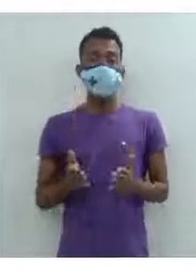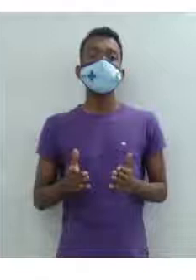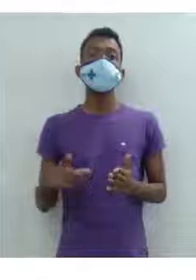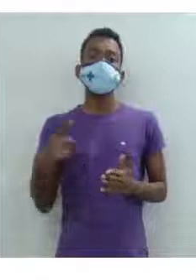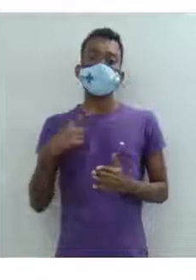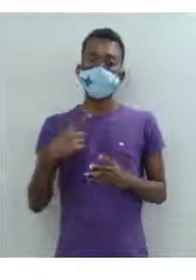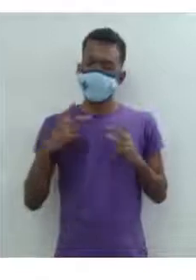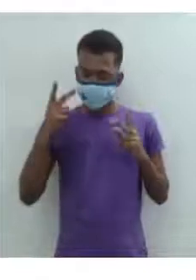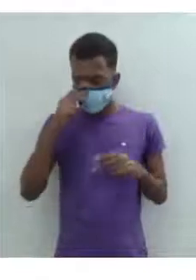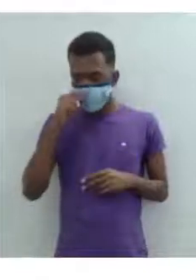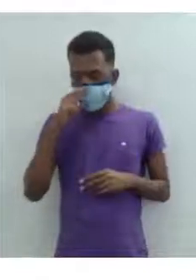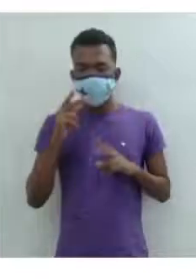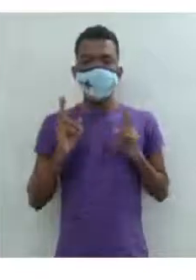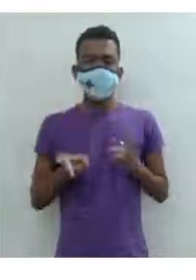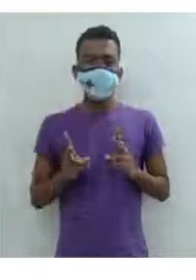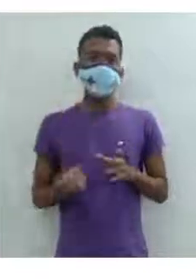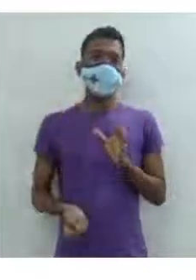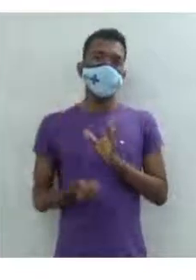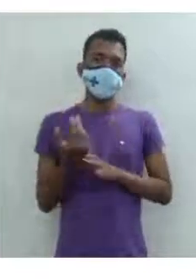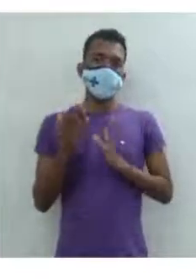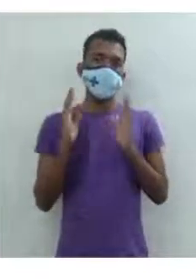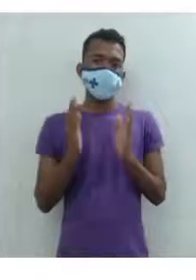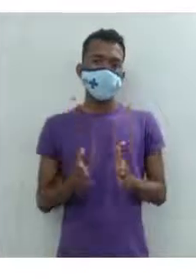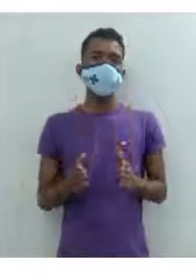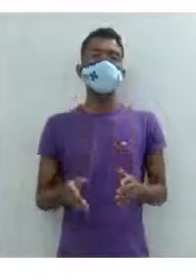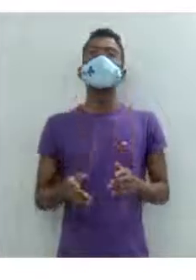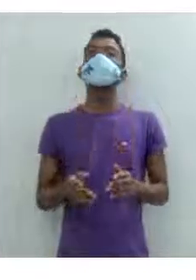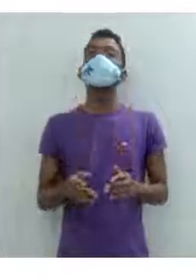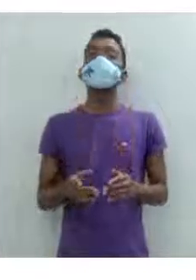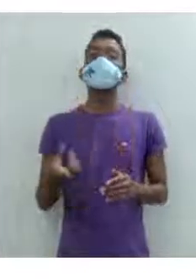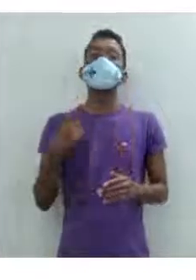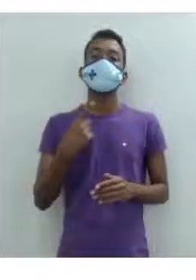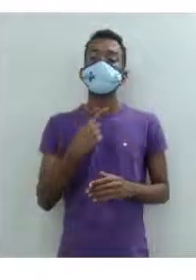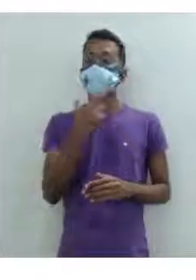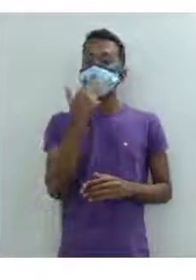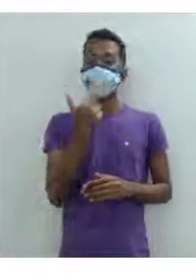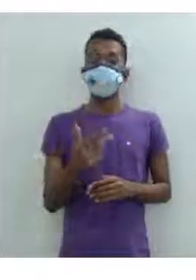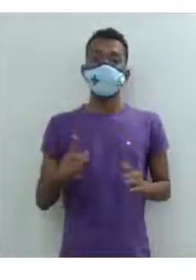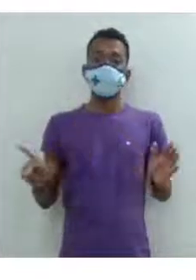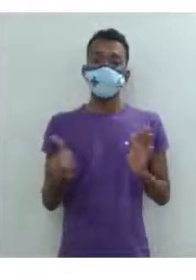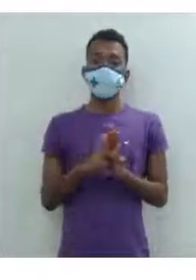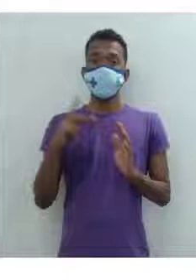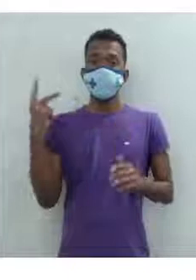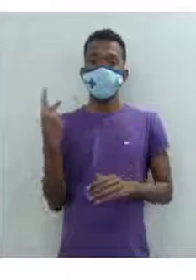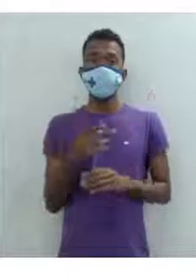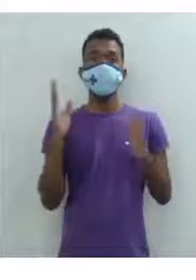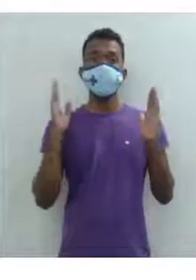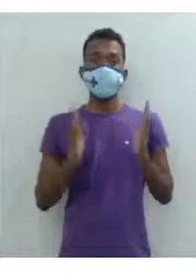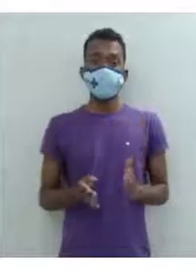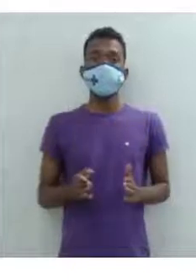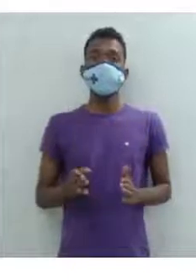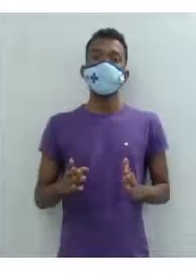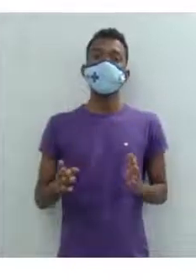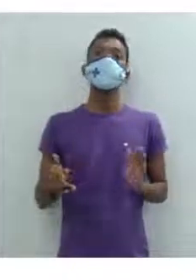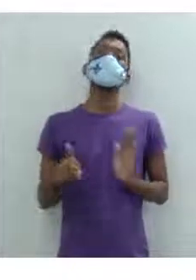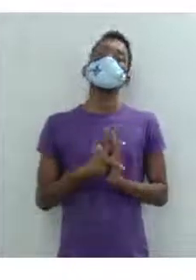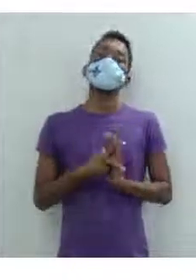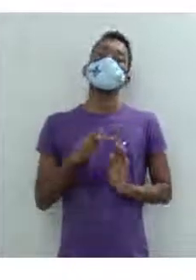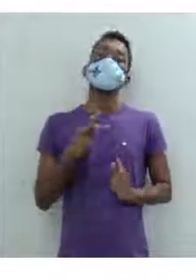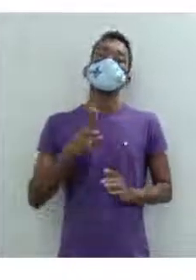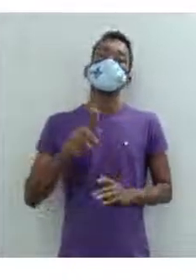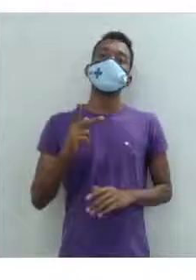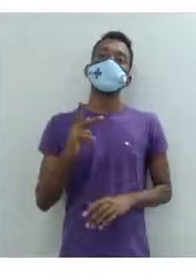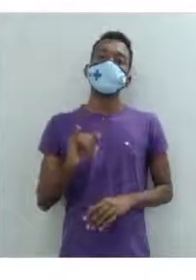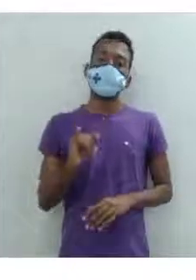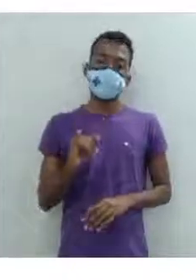a mesma origem, né? Há muitas línguas pertencentes ao tronco tupi,